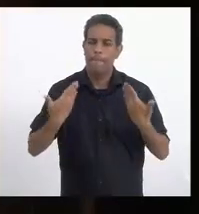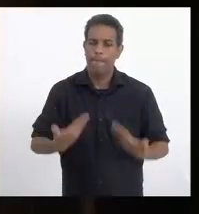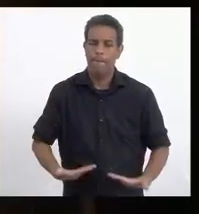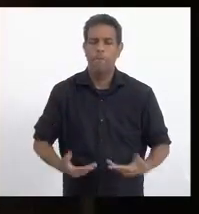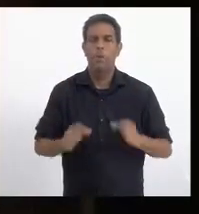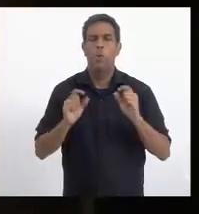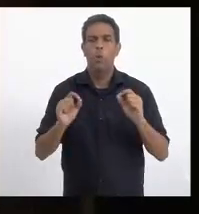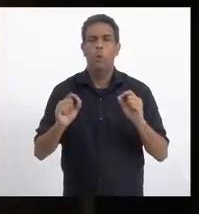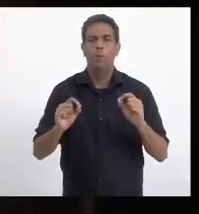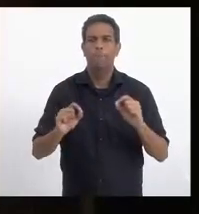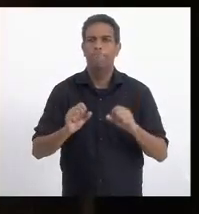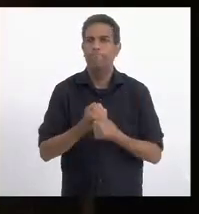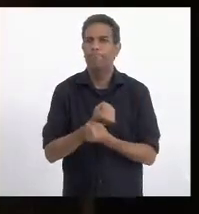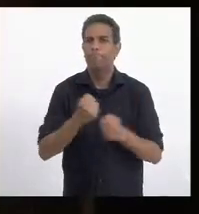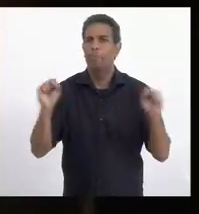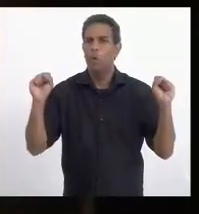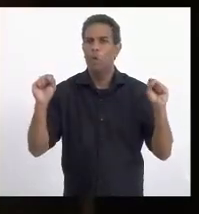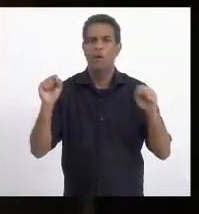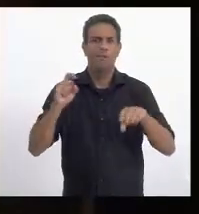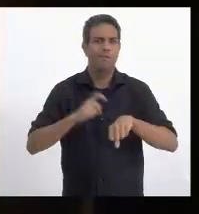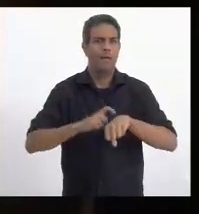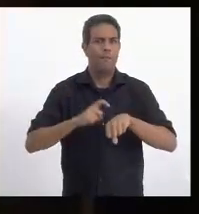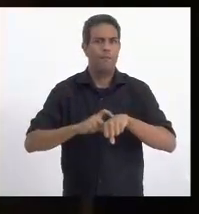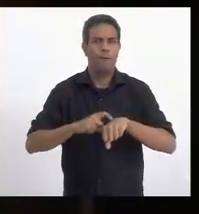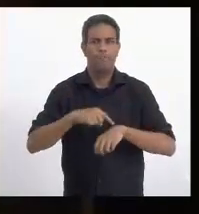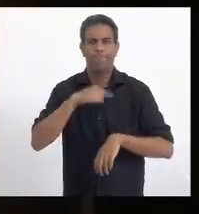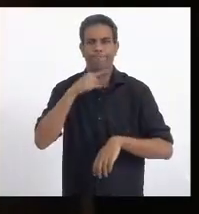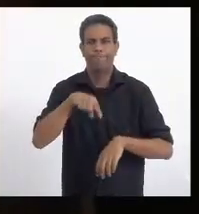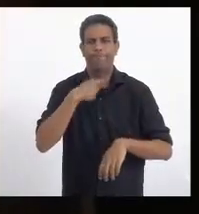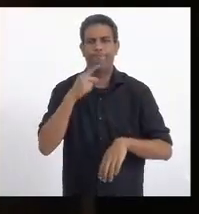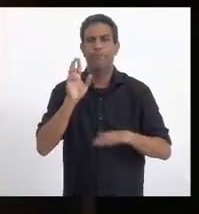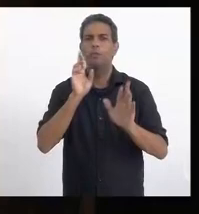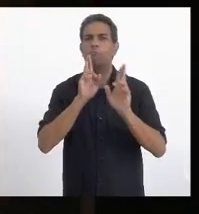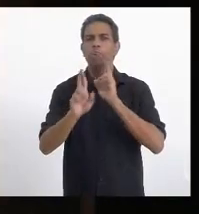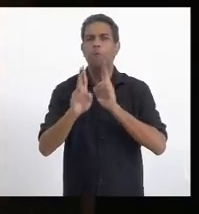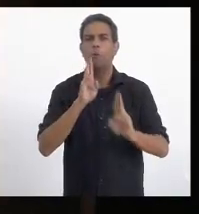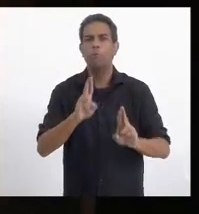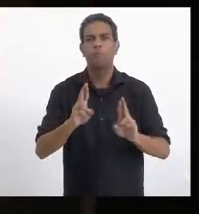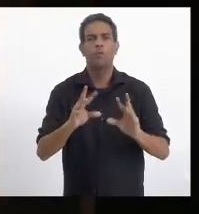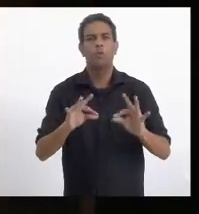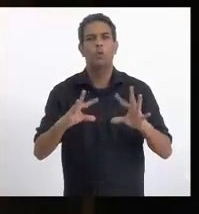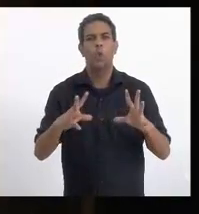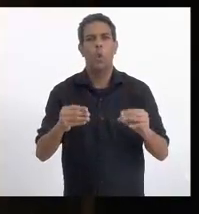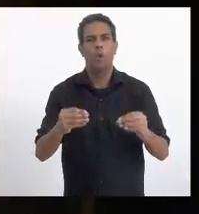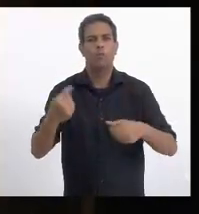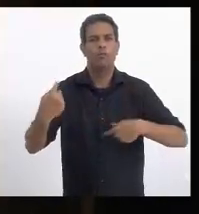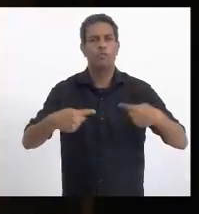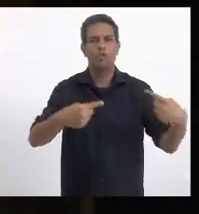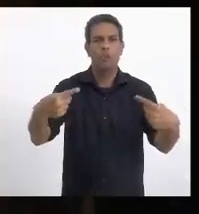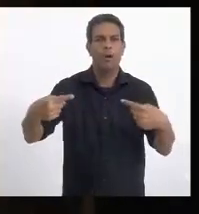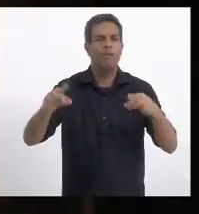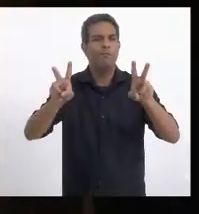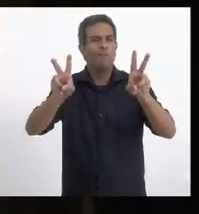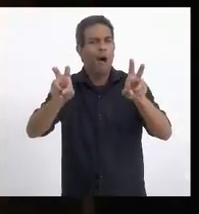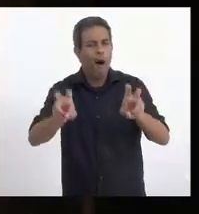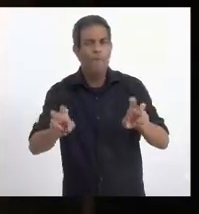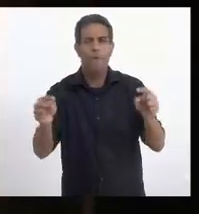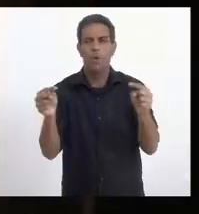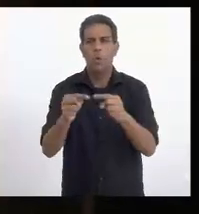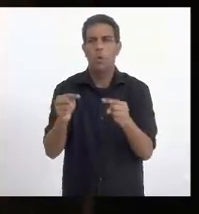seria impossível até pelo tempo eu responder a todas as argumentações aqui explicações